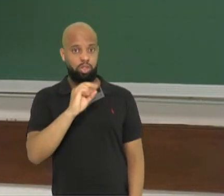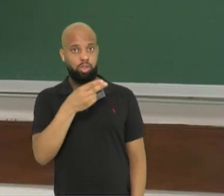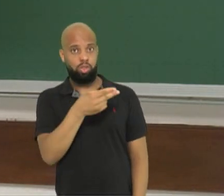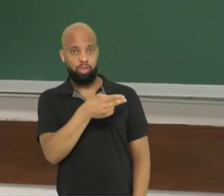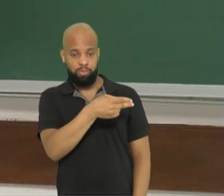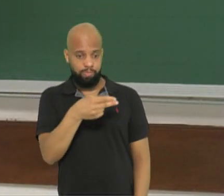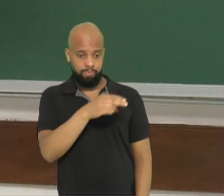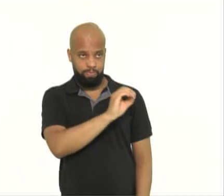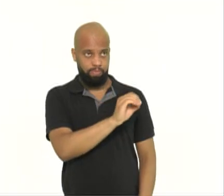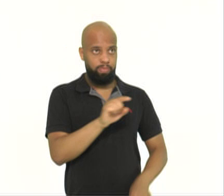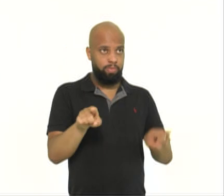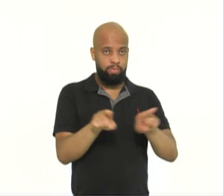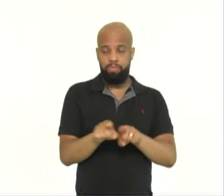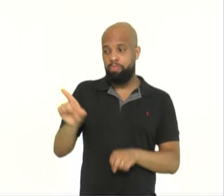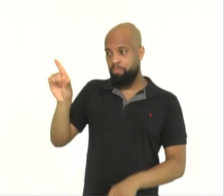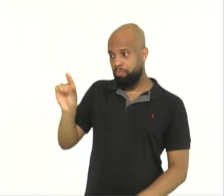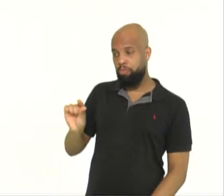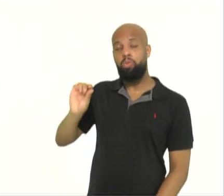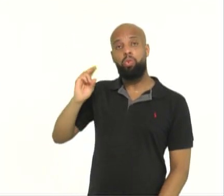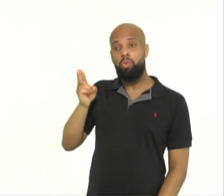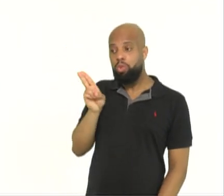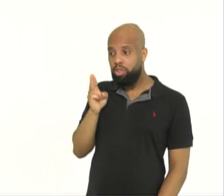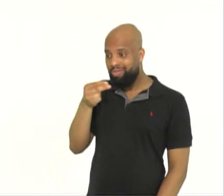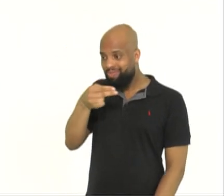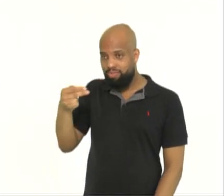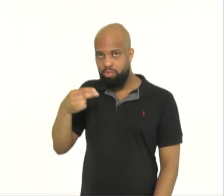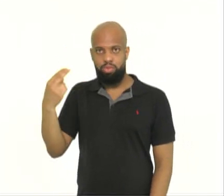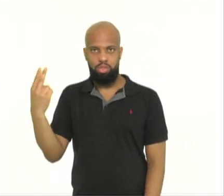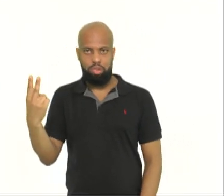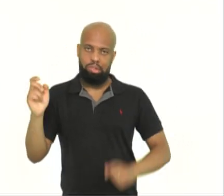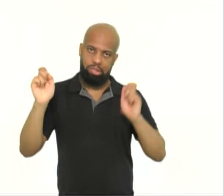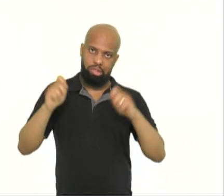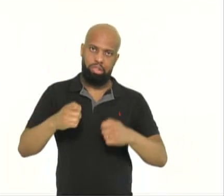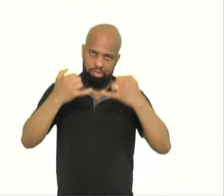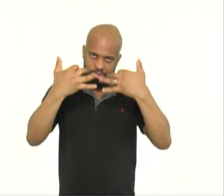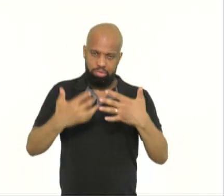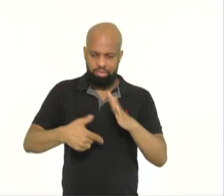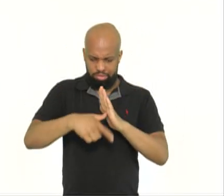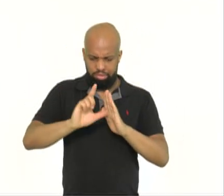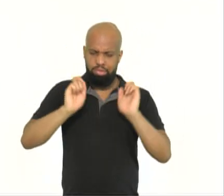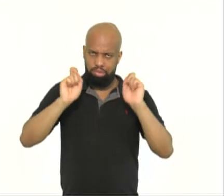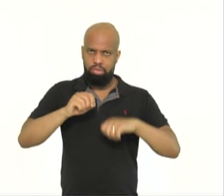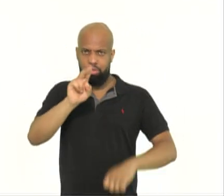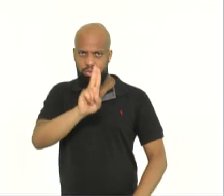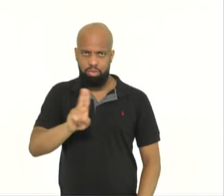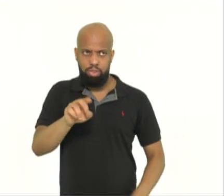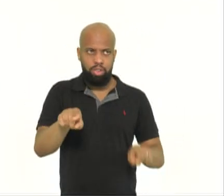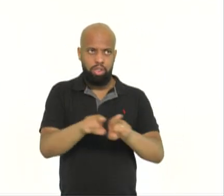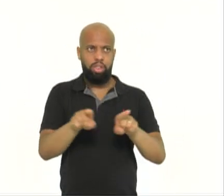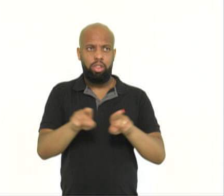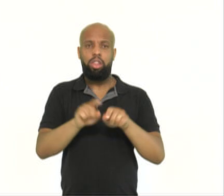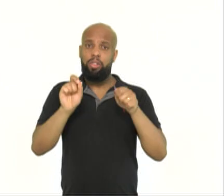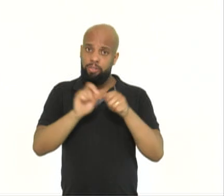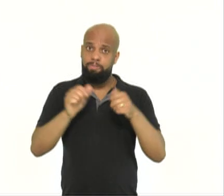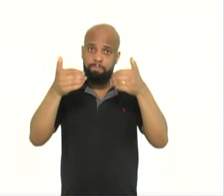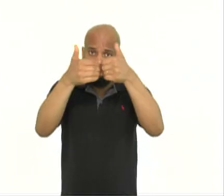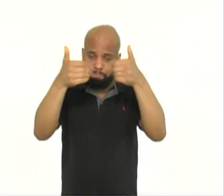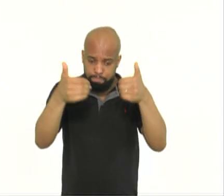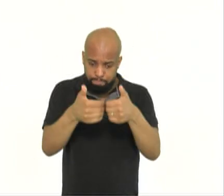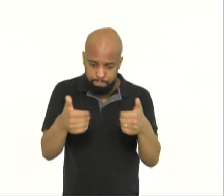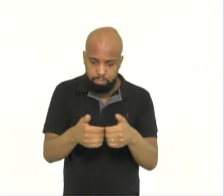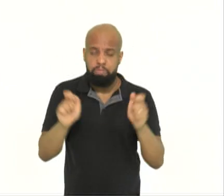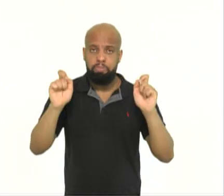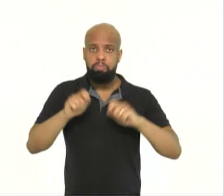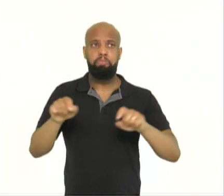menor ou igual a 2. Então, também poderia ser resolvido com uma explicação anterior. Então, separando, fazendo uma